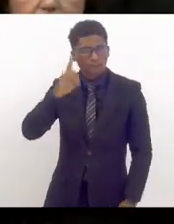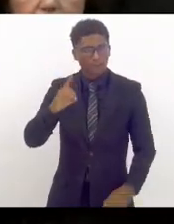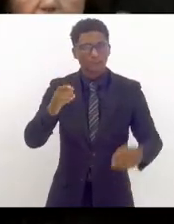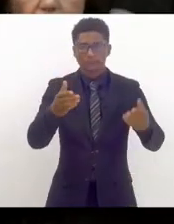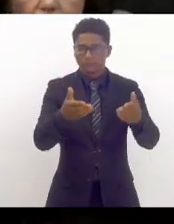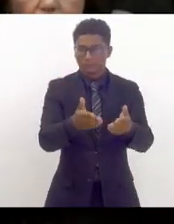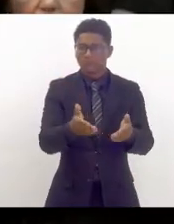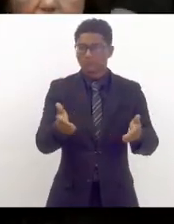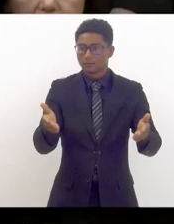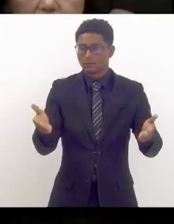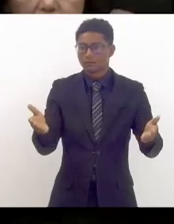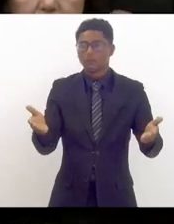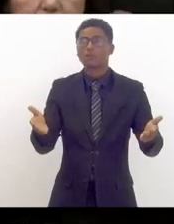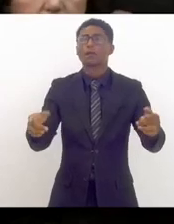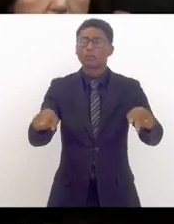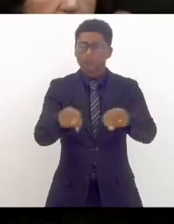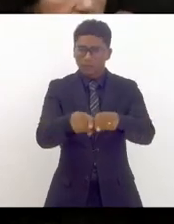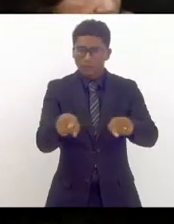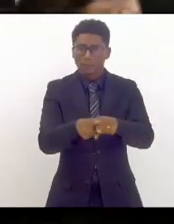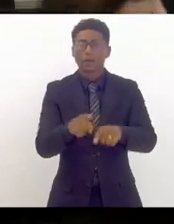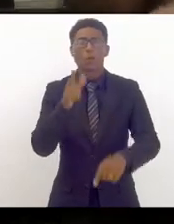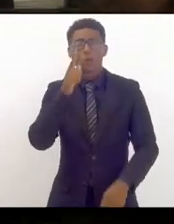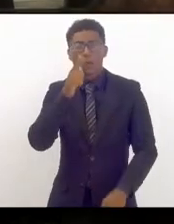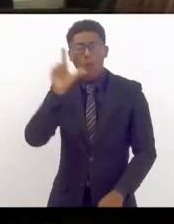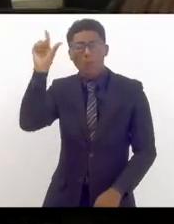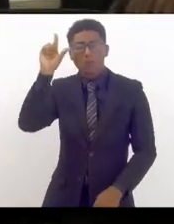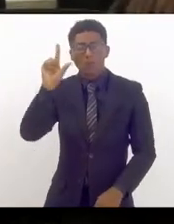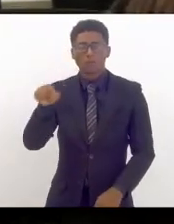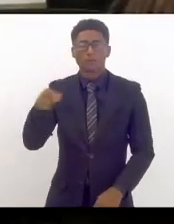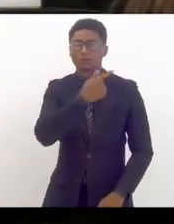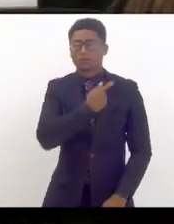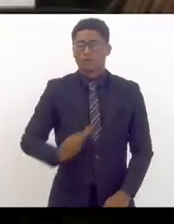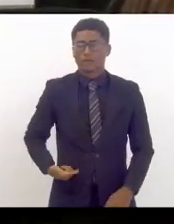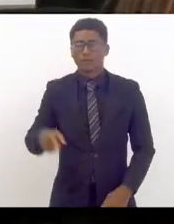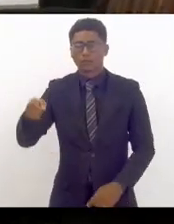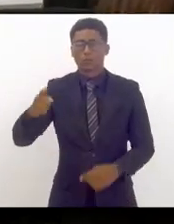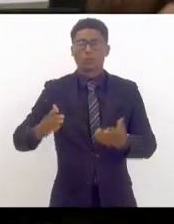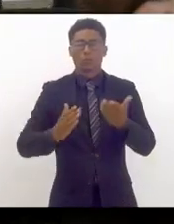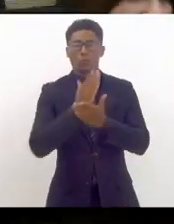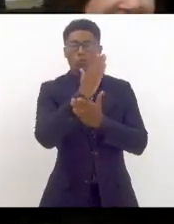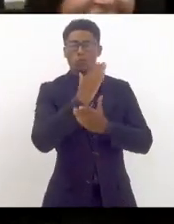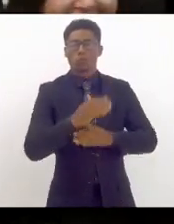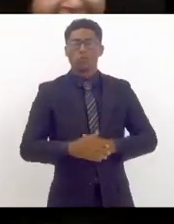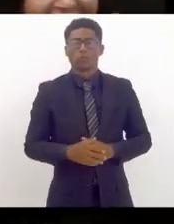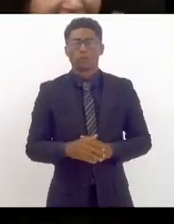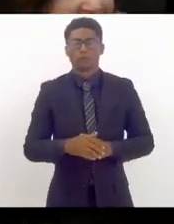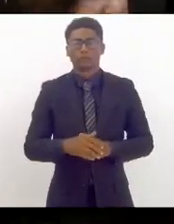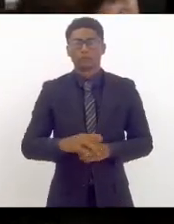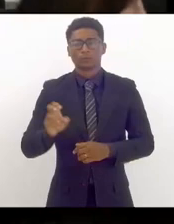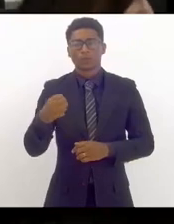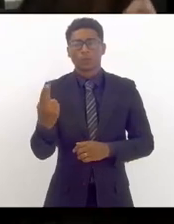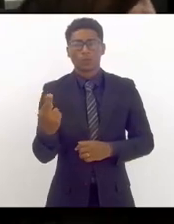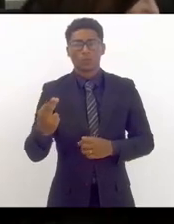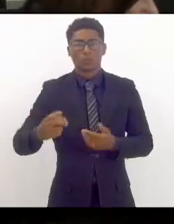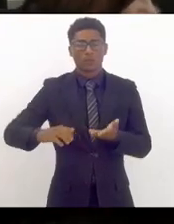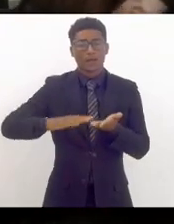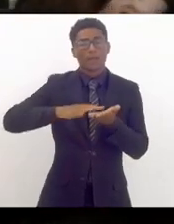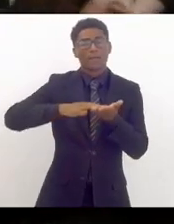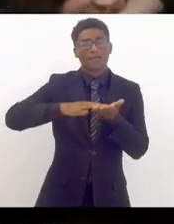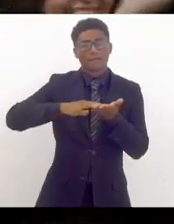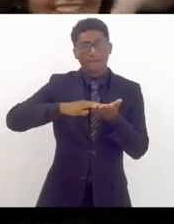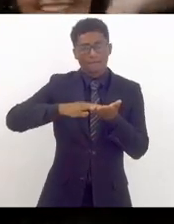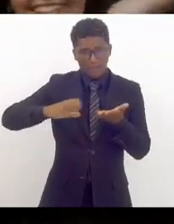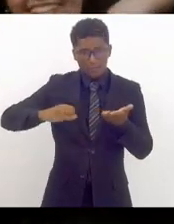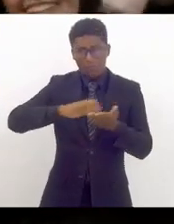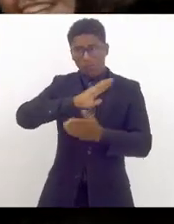na casa foram ou sancionados pelo governador ou tiveram vetos derrubados, negociados com